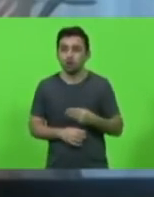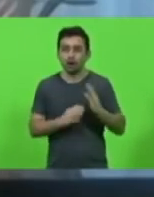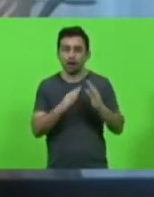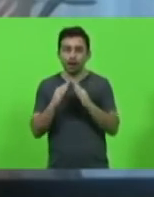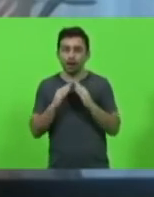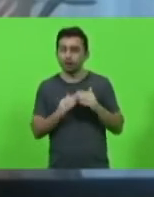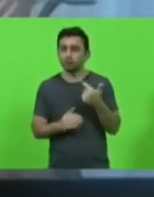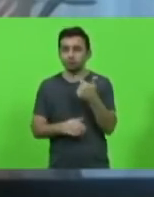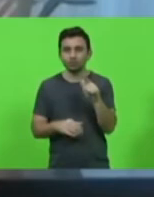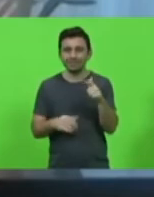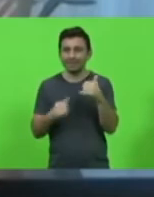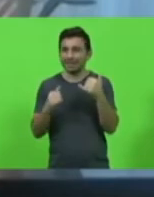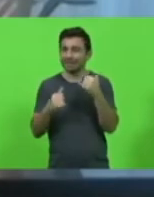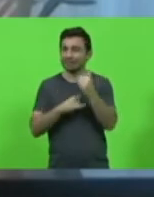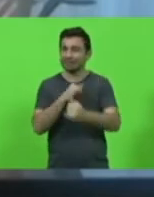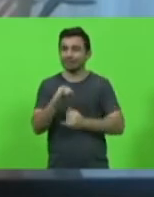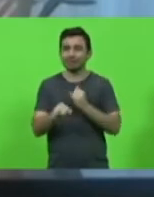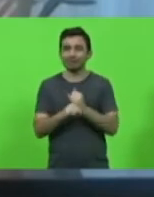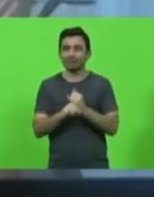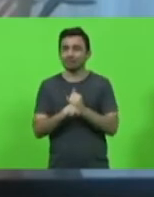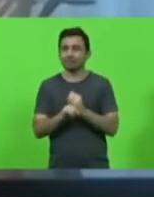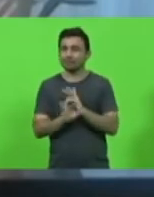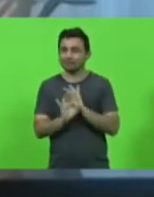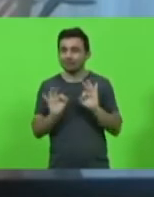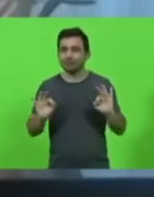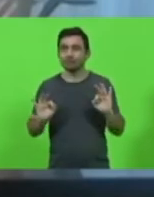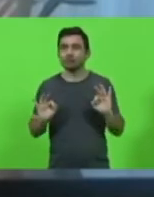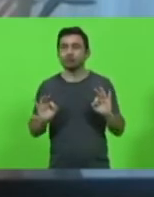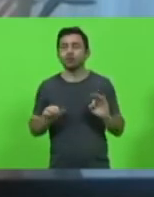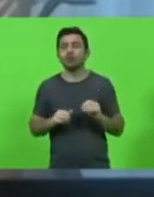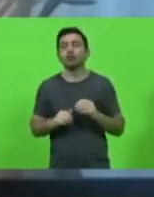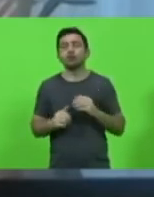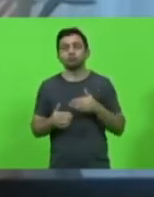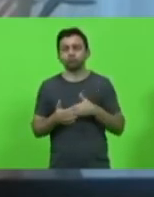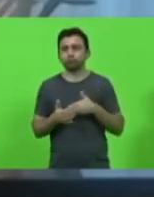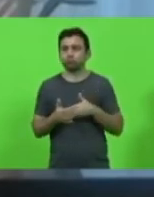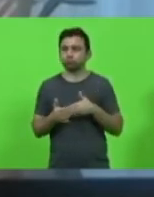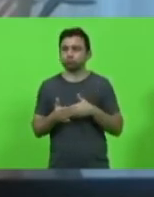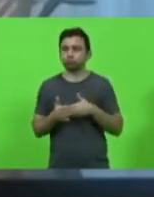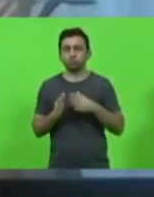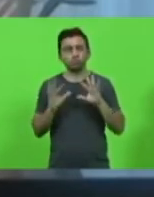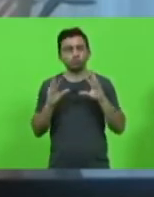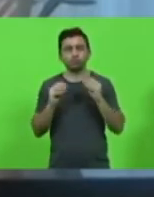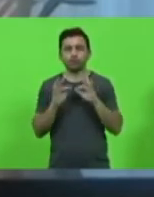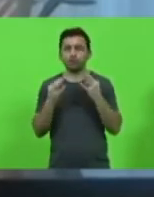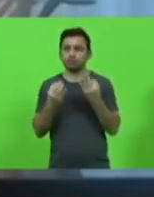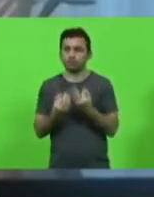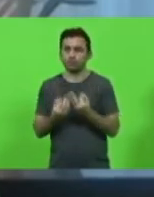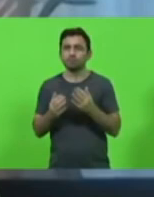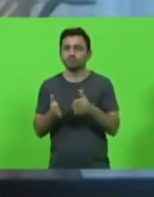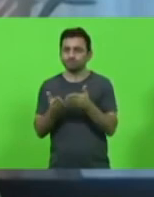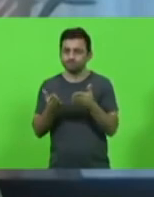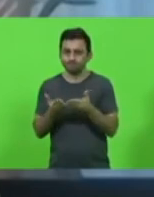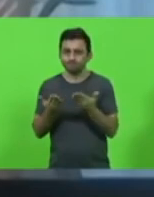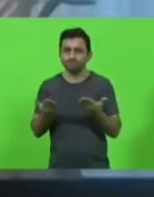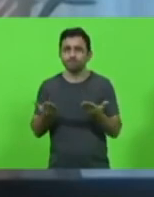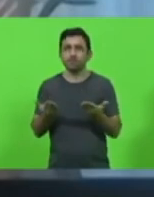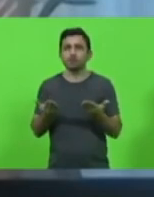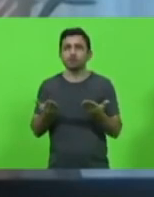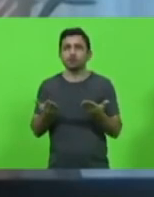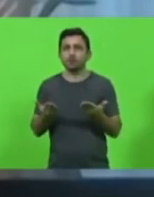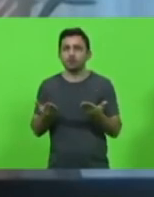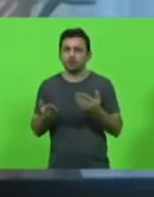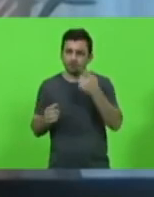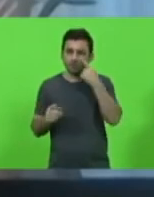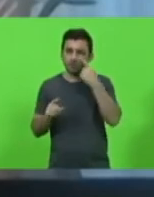têm conexão à internet, principalmente afetando as famílias de baixa renda. Então, quando a gente olha